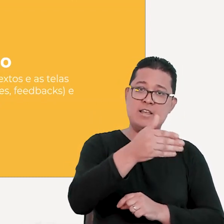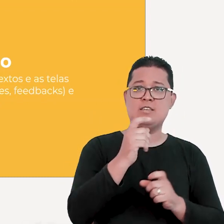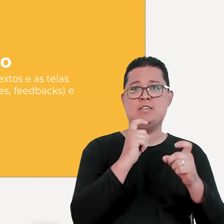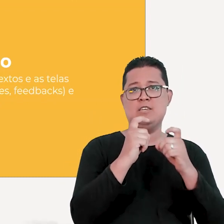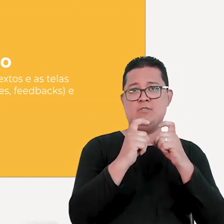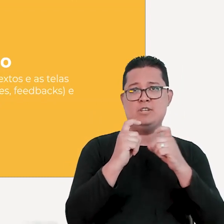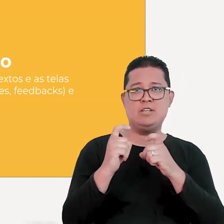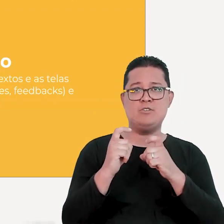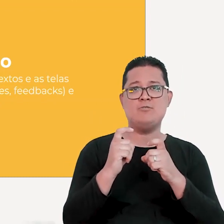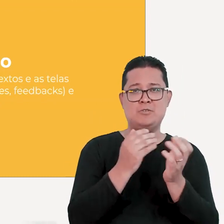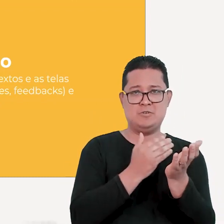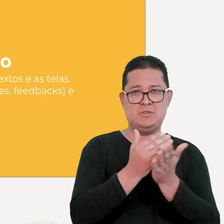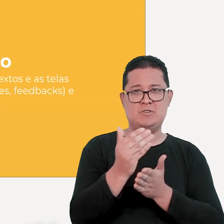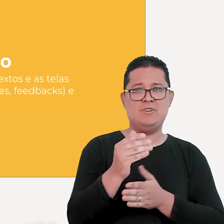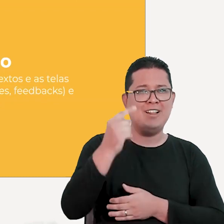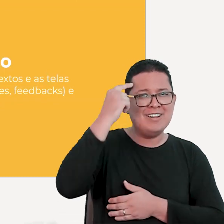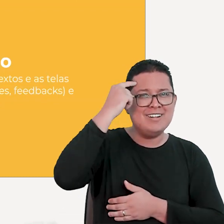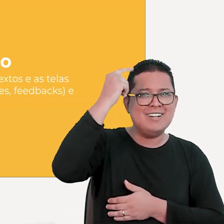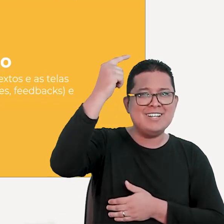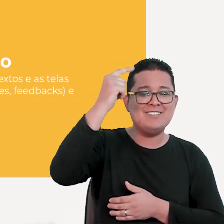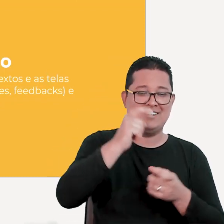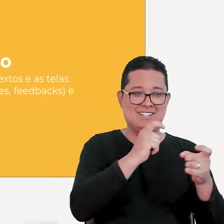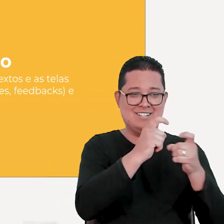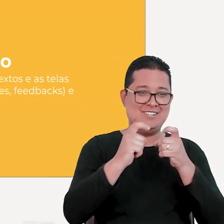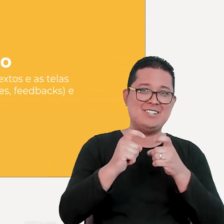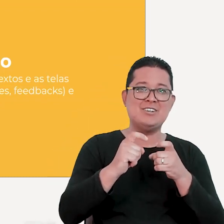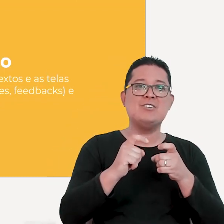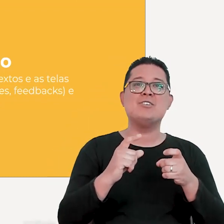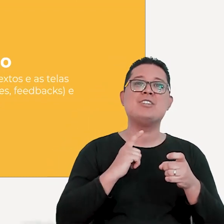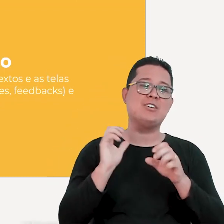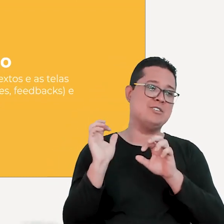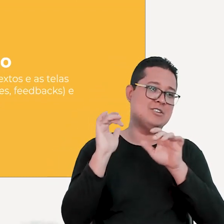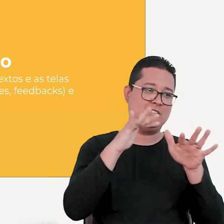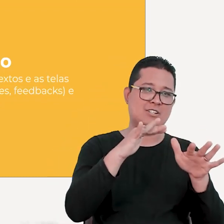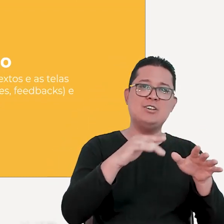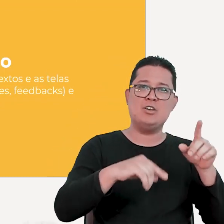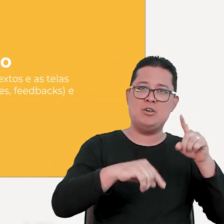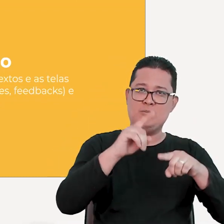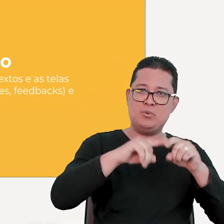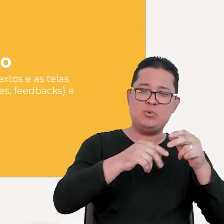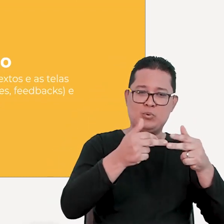reuniões em que o pessoal de produto ou de negócio vai apresentar o